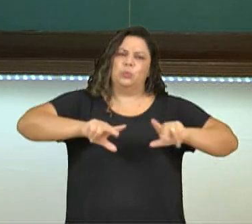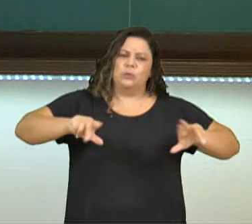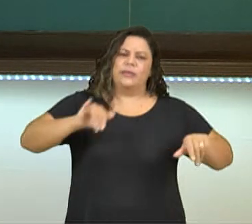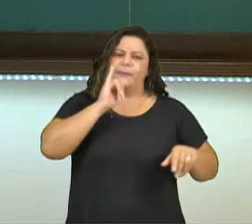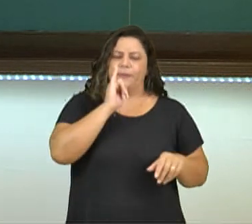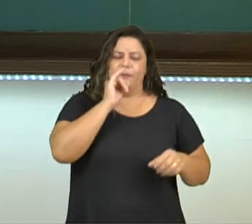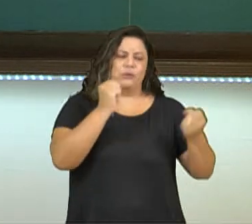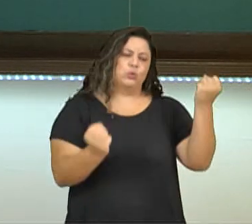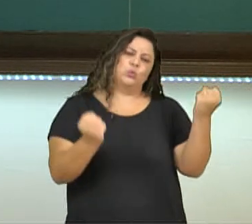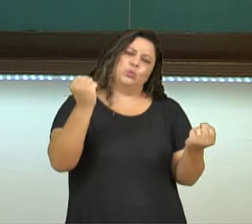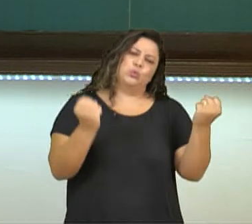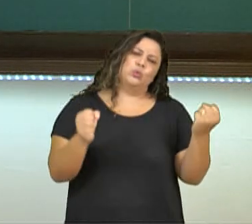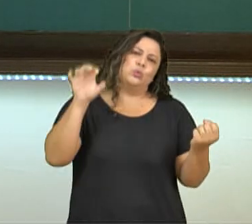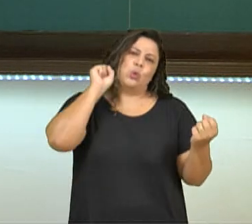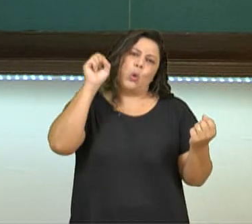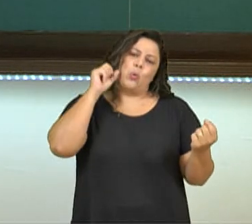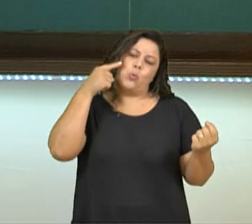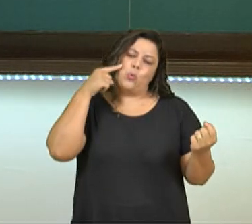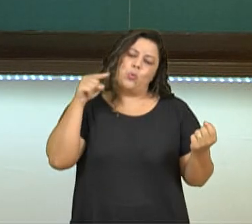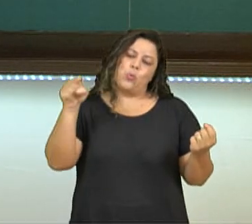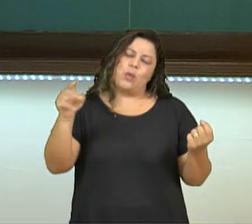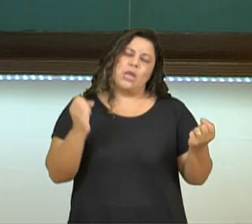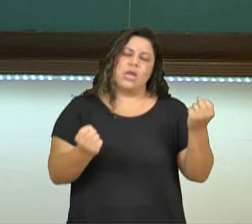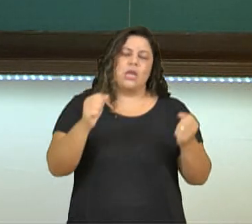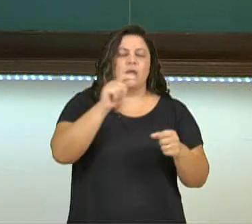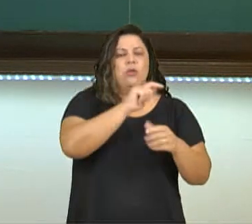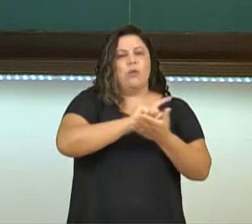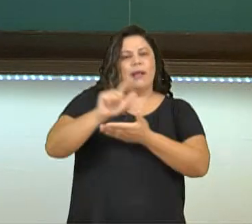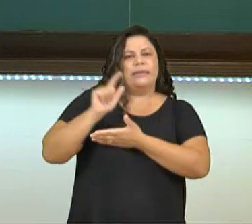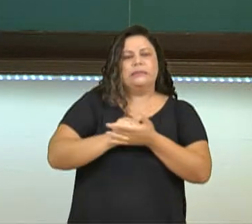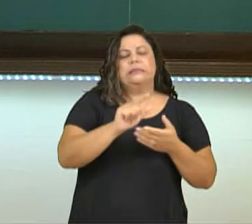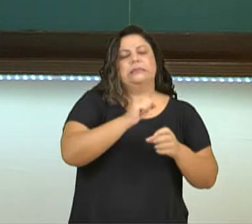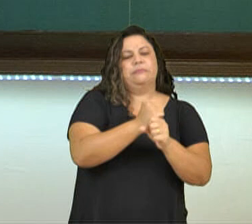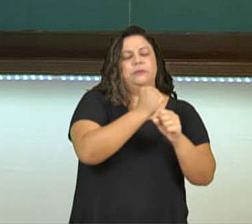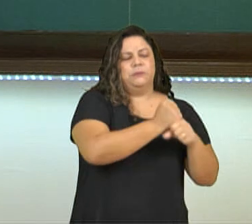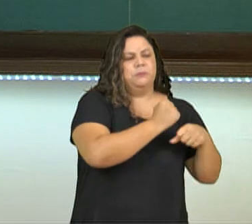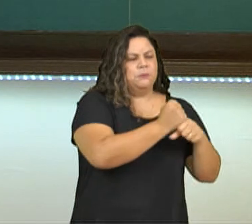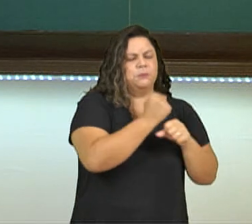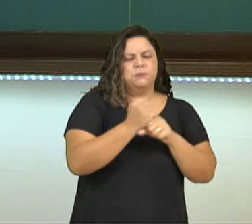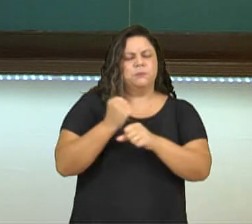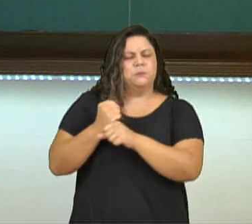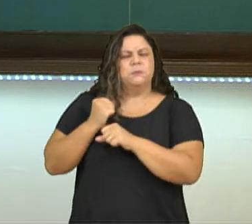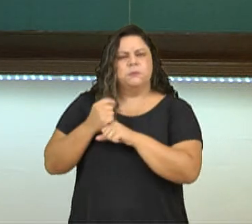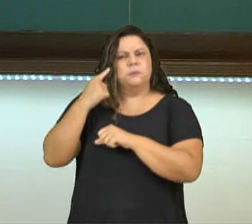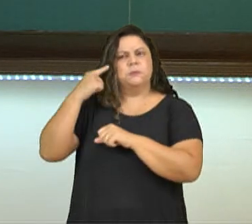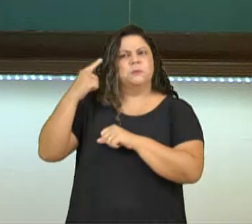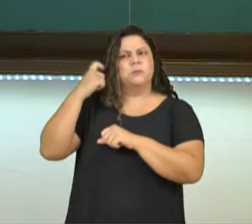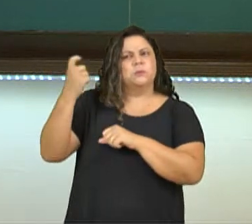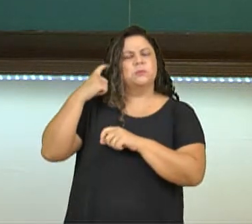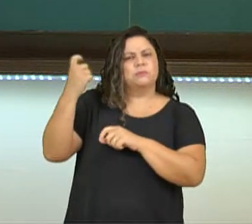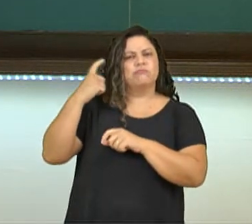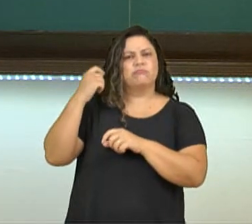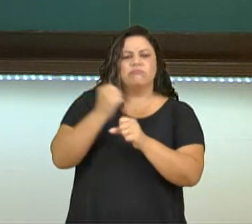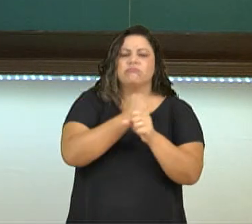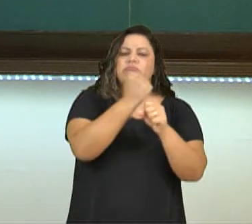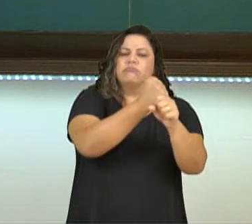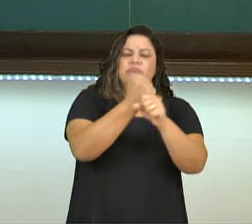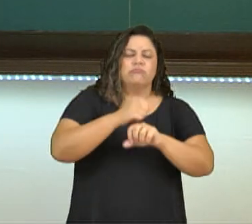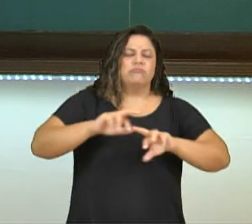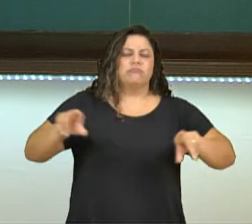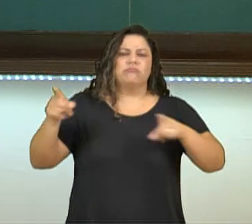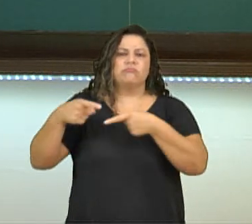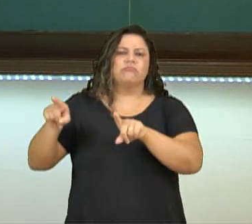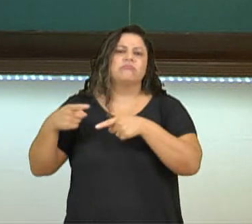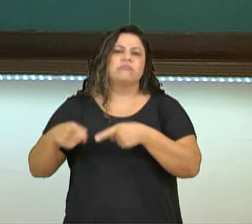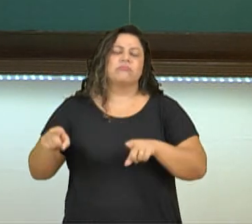como dirigir, realizar atividades domésticas, deixar esse rádio no seu ambiente de trabalho, rodando as suas músicas